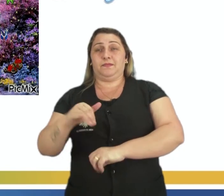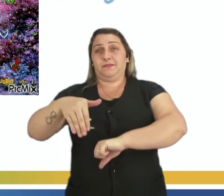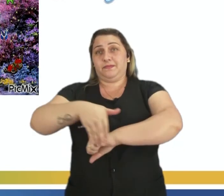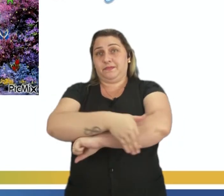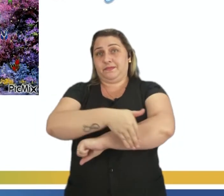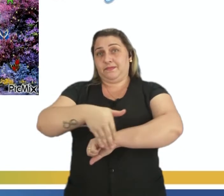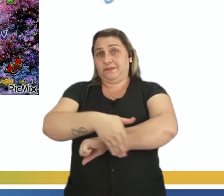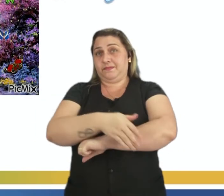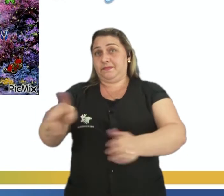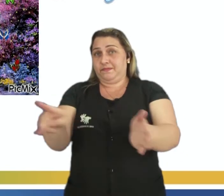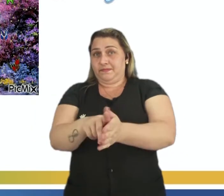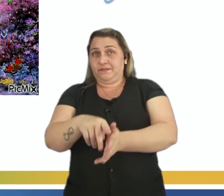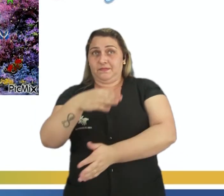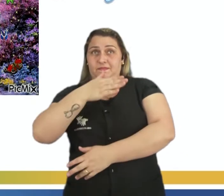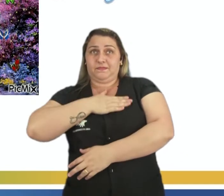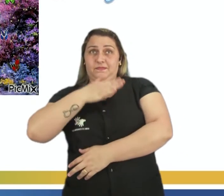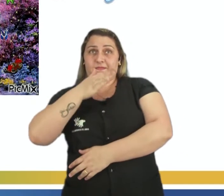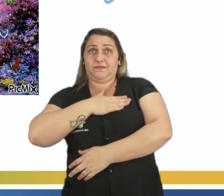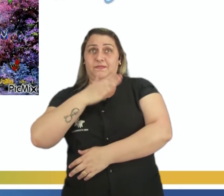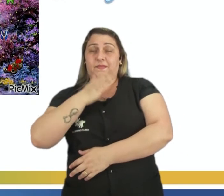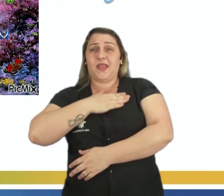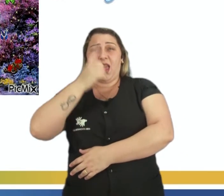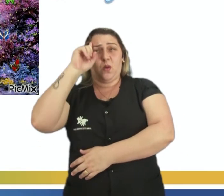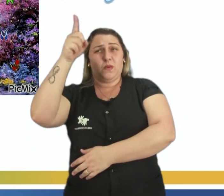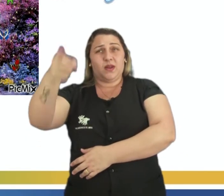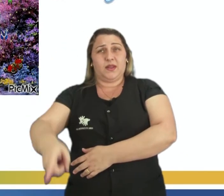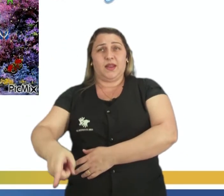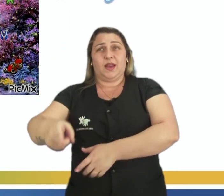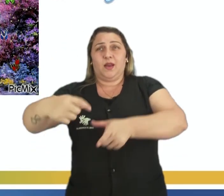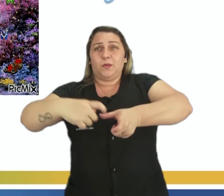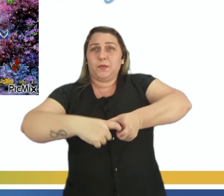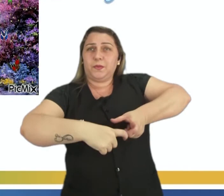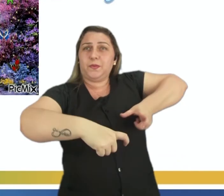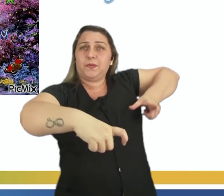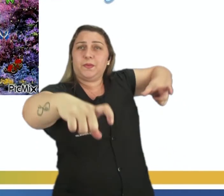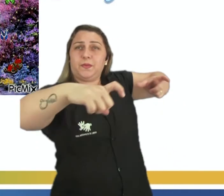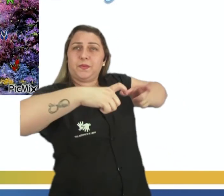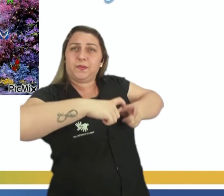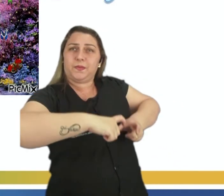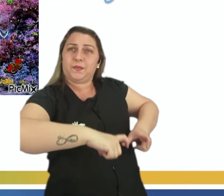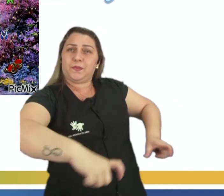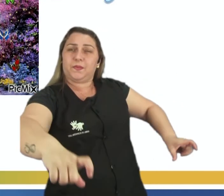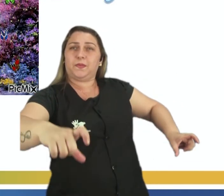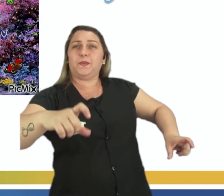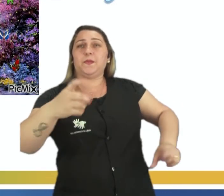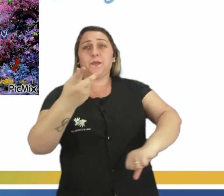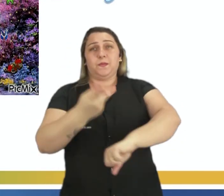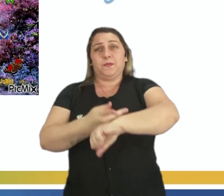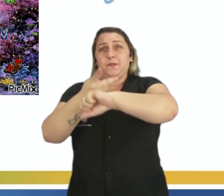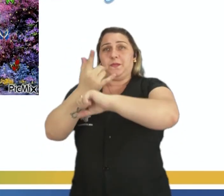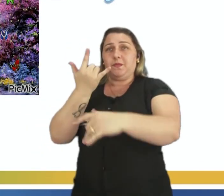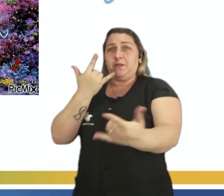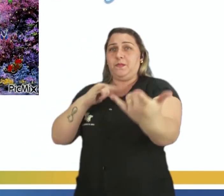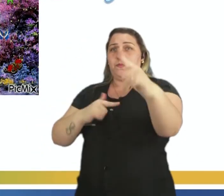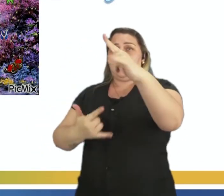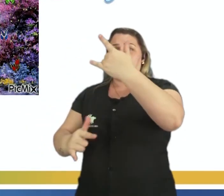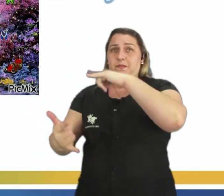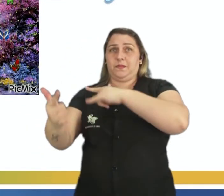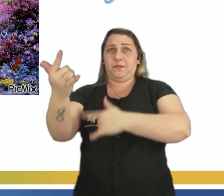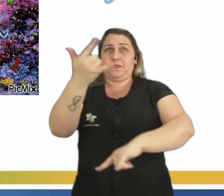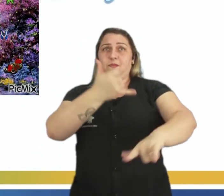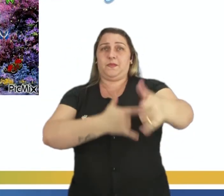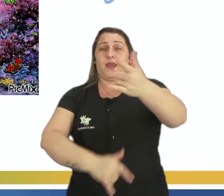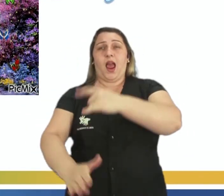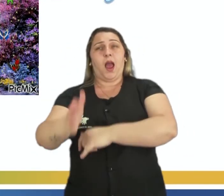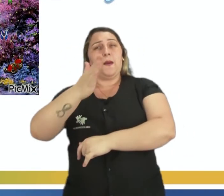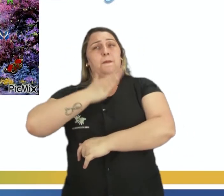Se essa rua fosse minha, eu mandava ladrilhar, com pedrinhas